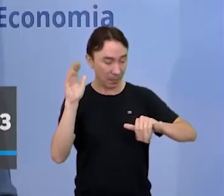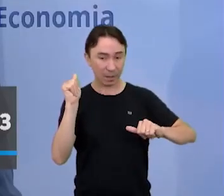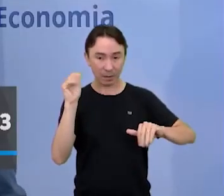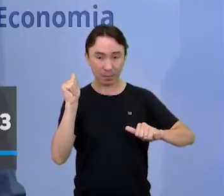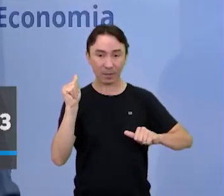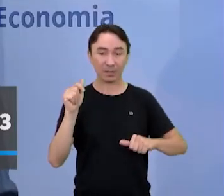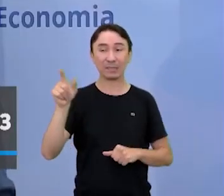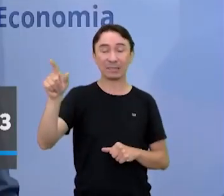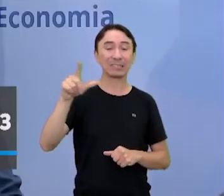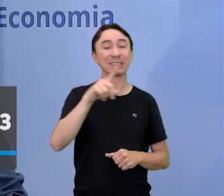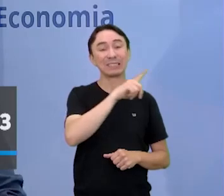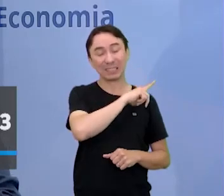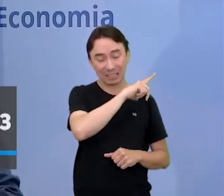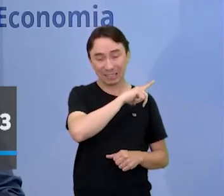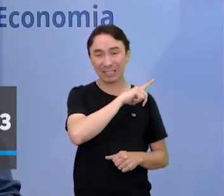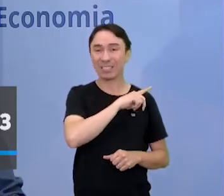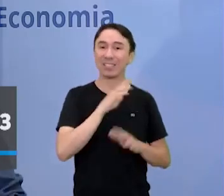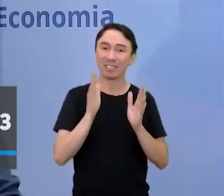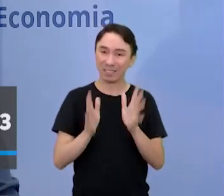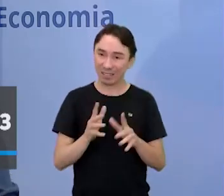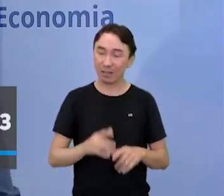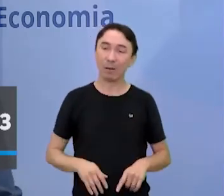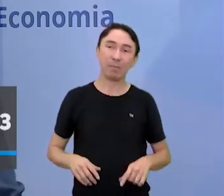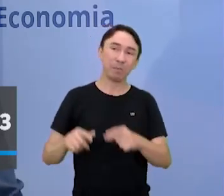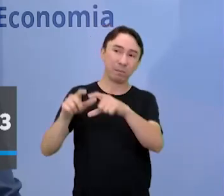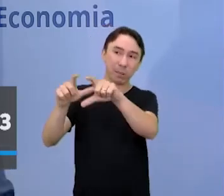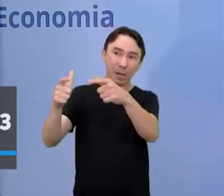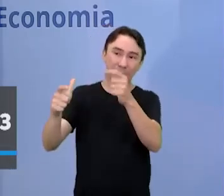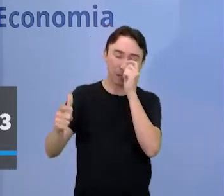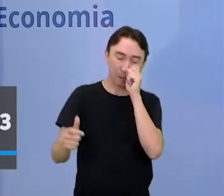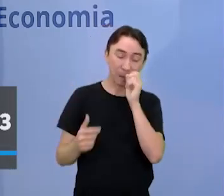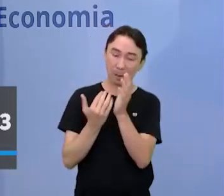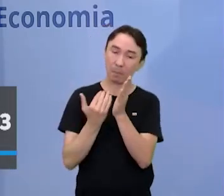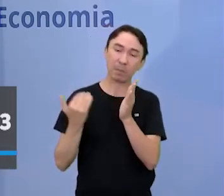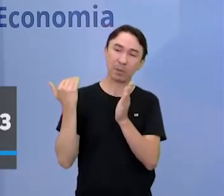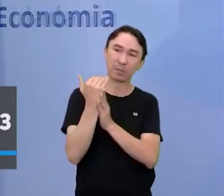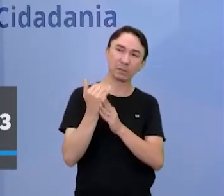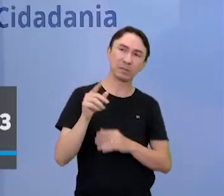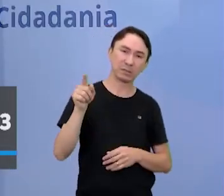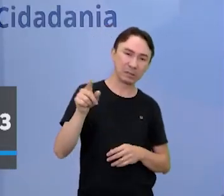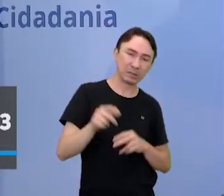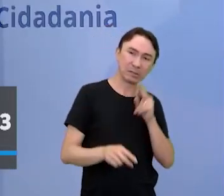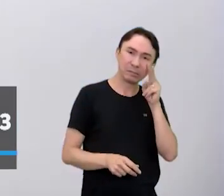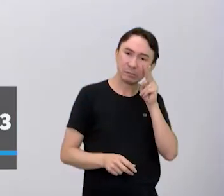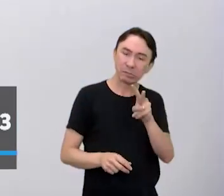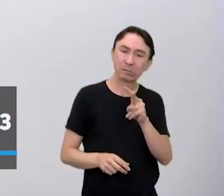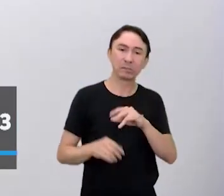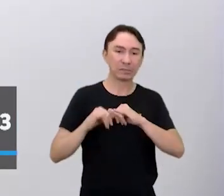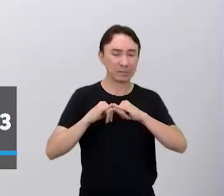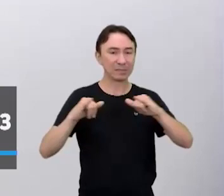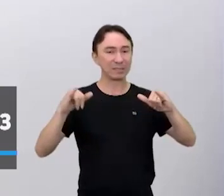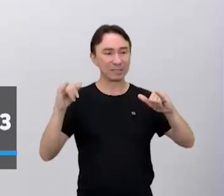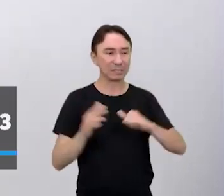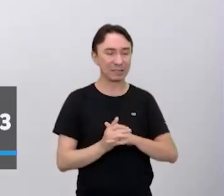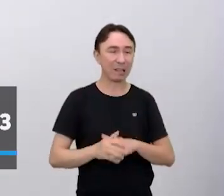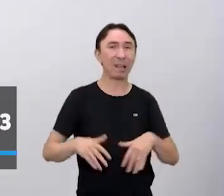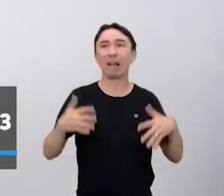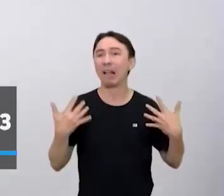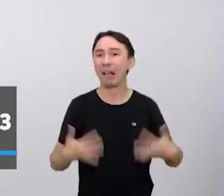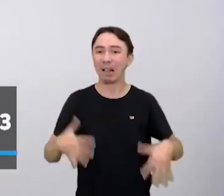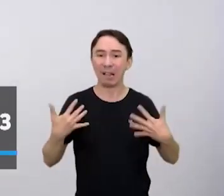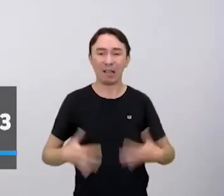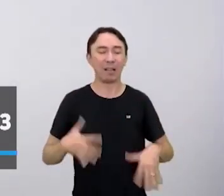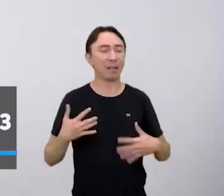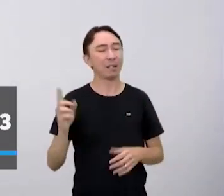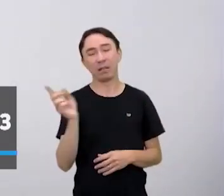aqui. Ou seja, consequentemente, acompanhar as notícias não é para se desesperar, é para se organizar também, né? Então, acho que eu não estou acompanhando direito, gente. Eu vou começar a